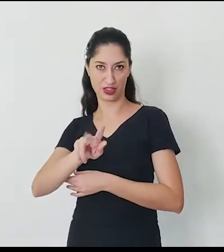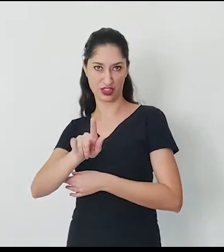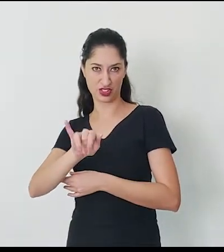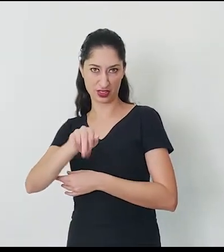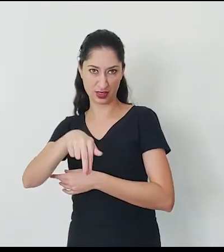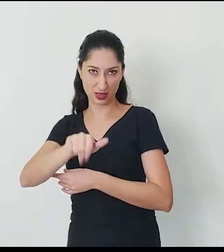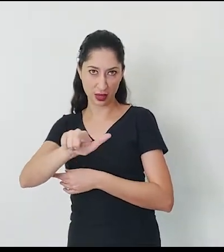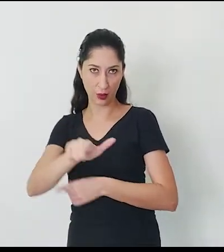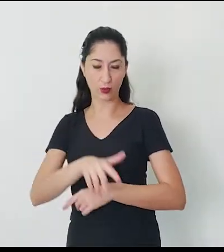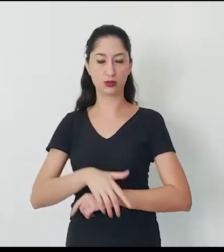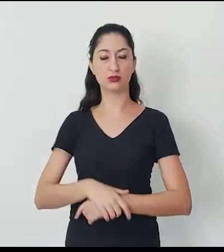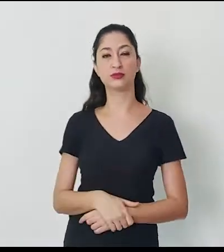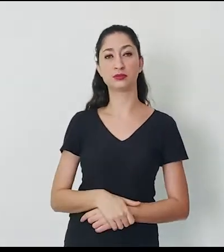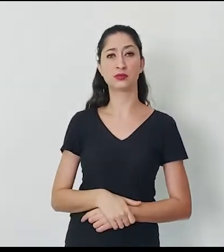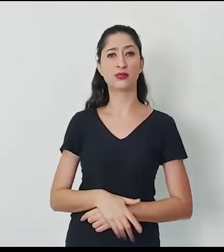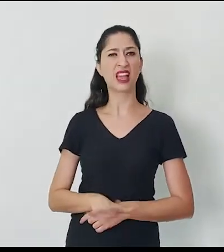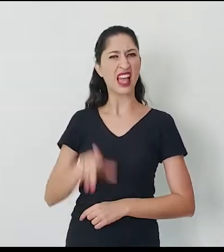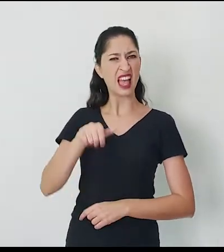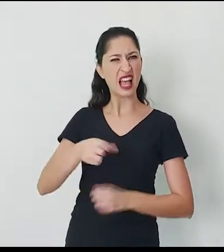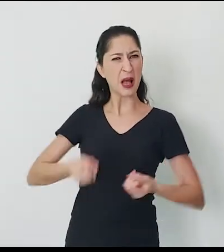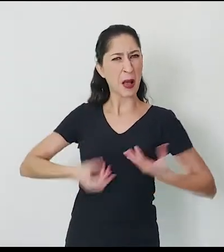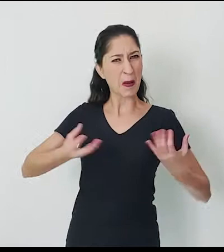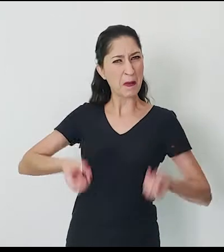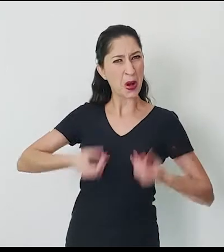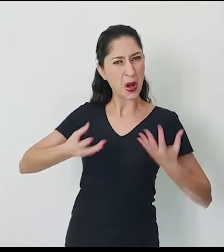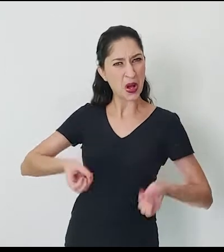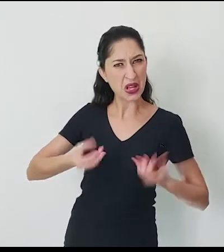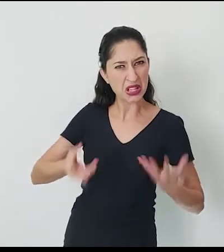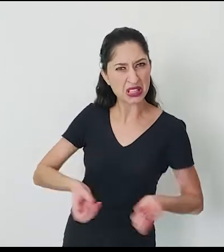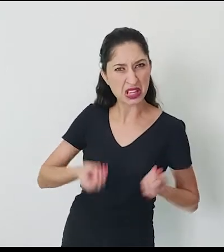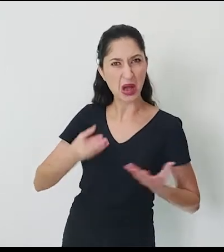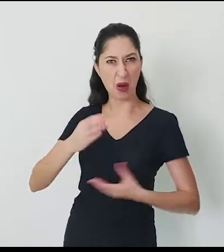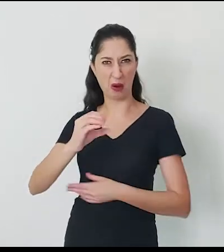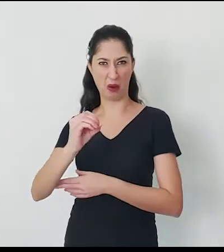é totalmente fria. É um prato morno que eu prefiro